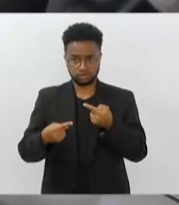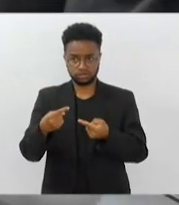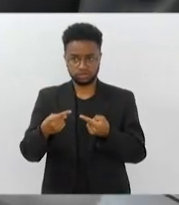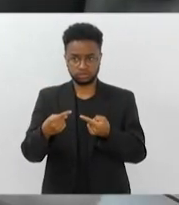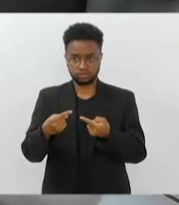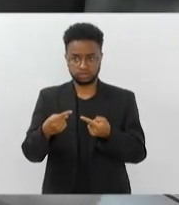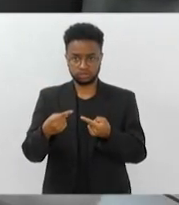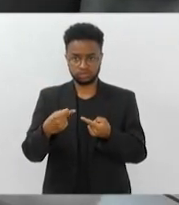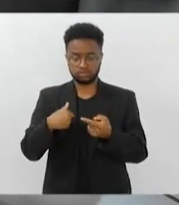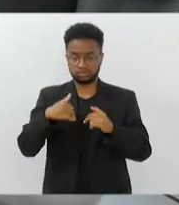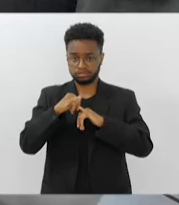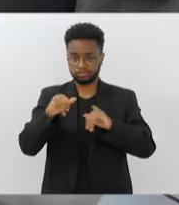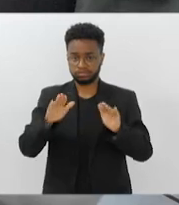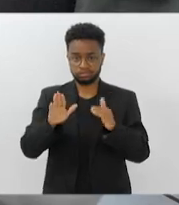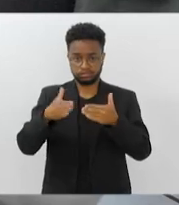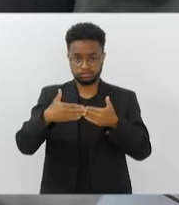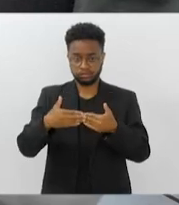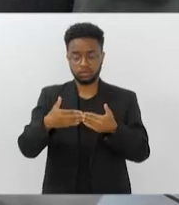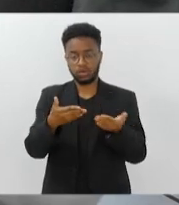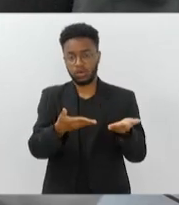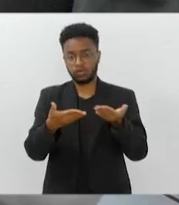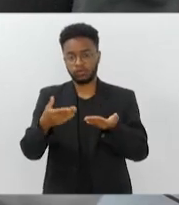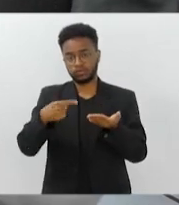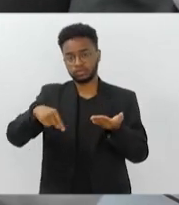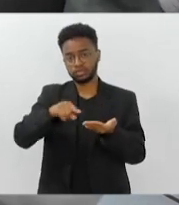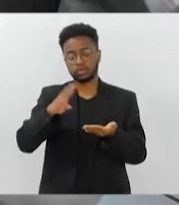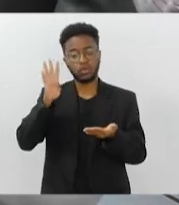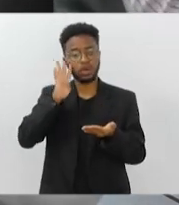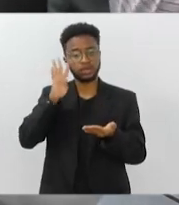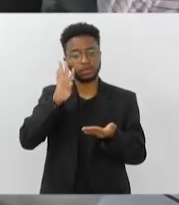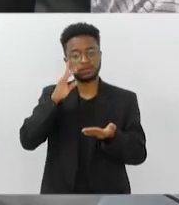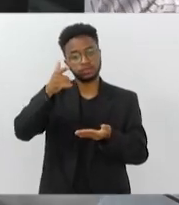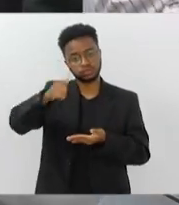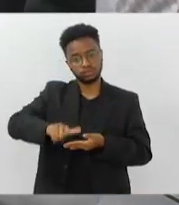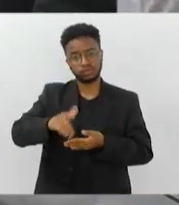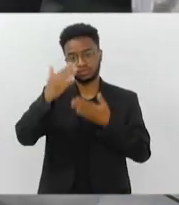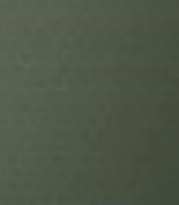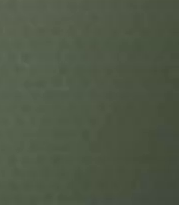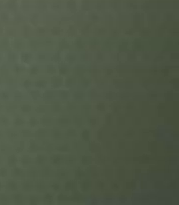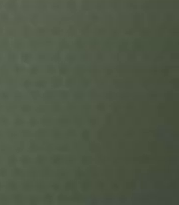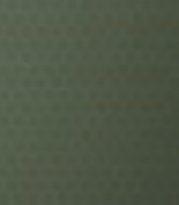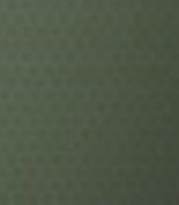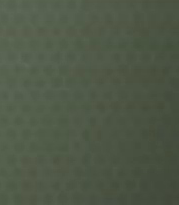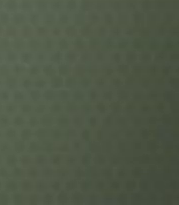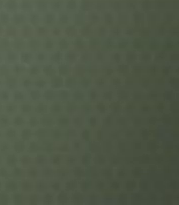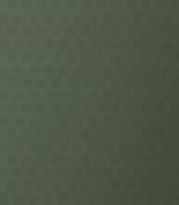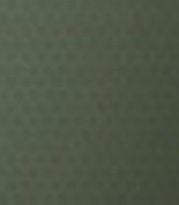me despeço e convoco para a próxima quarta-feira, agradecendo mais uma vez.